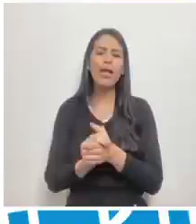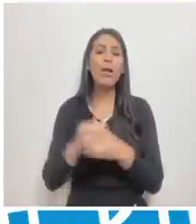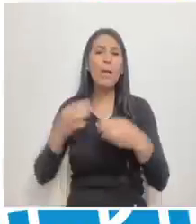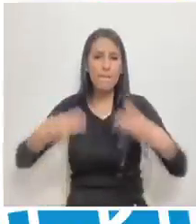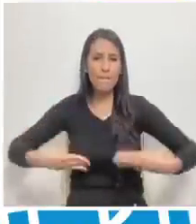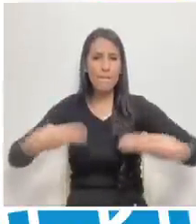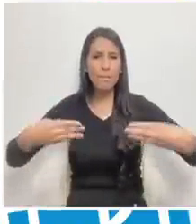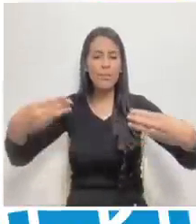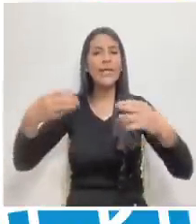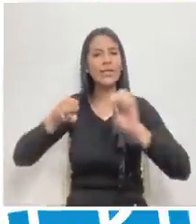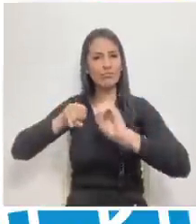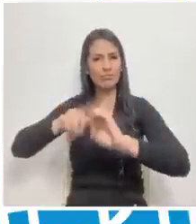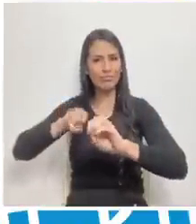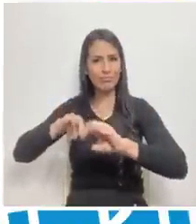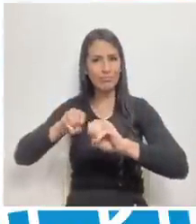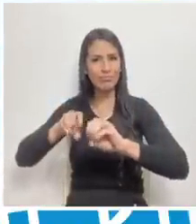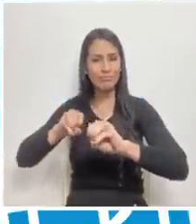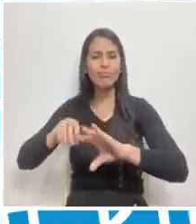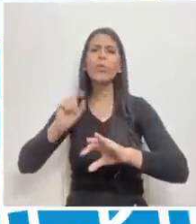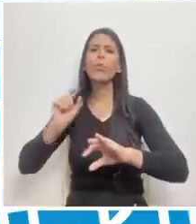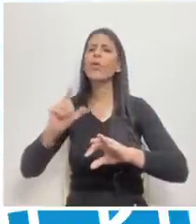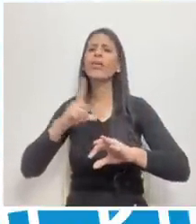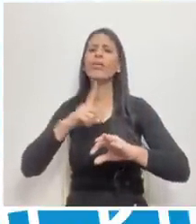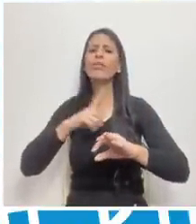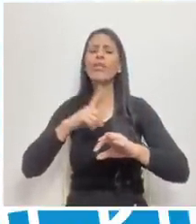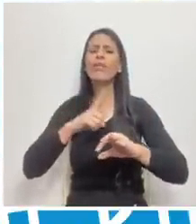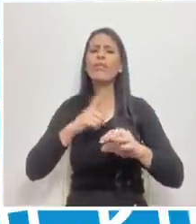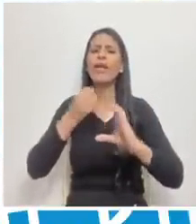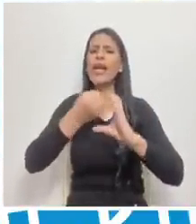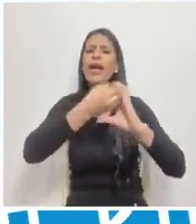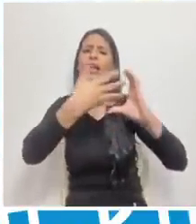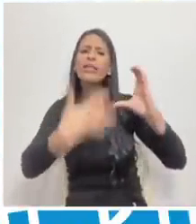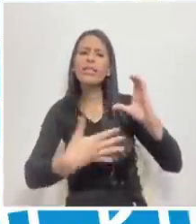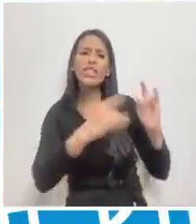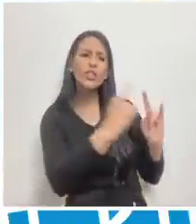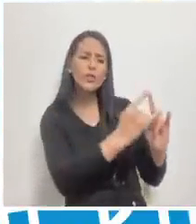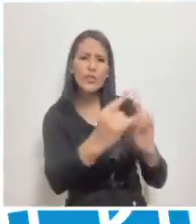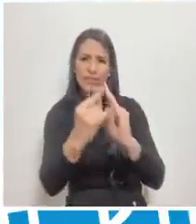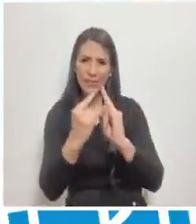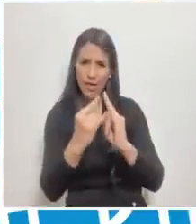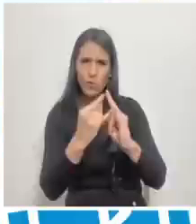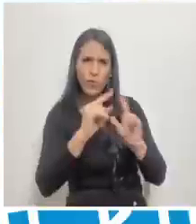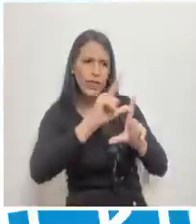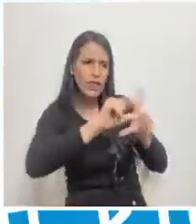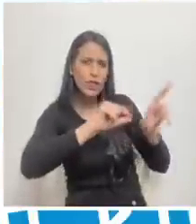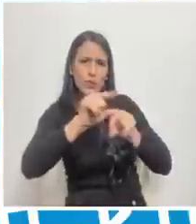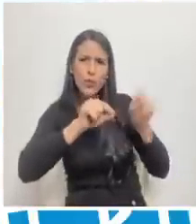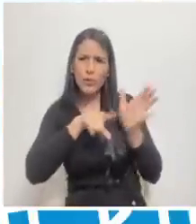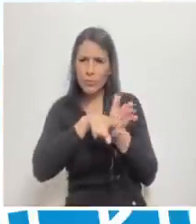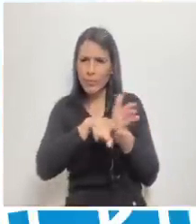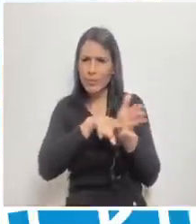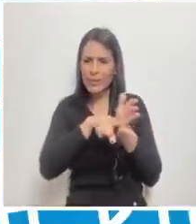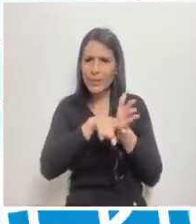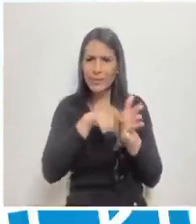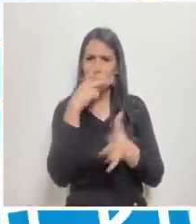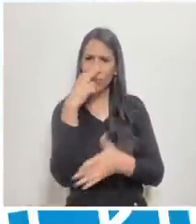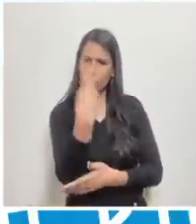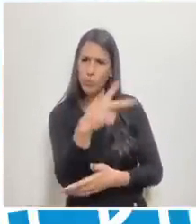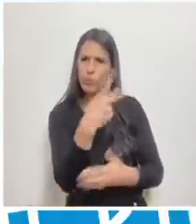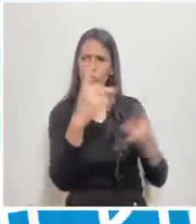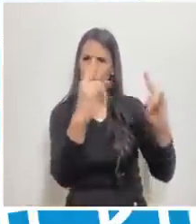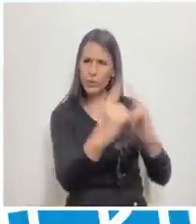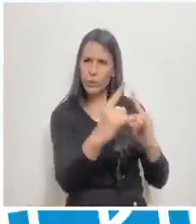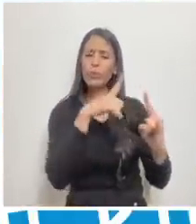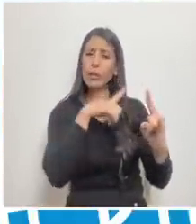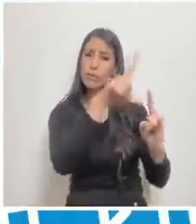das instituições que participaram das pesquisas? Assim como a sua, eu não entendi direito essa pergunta.